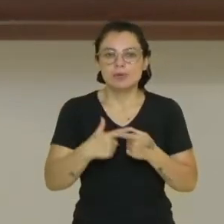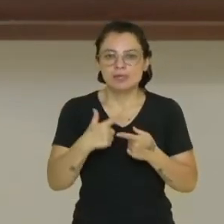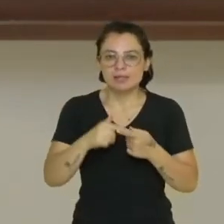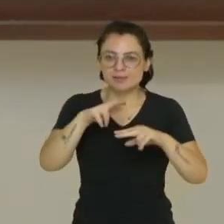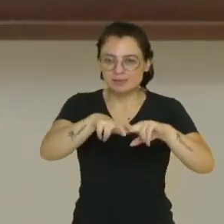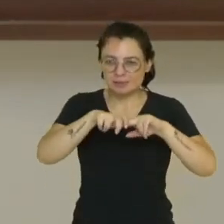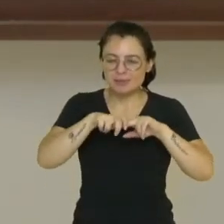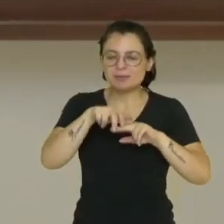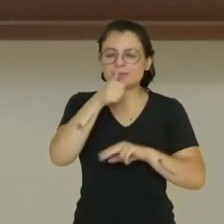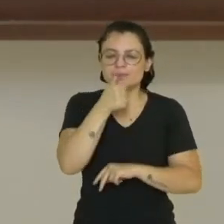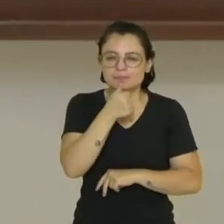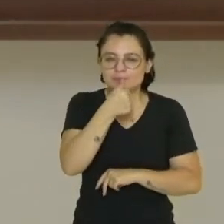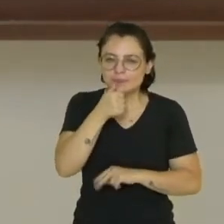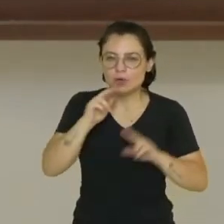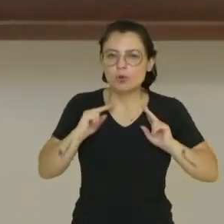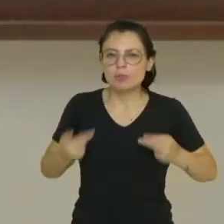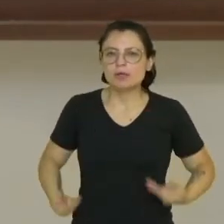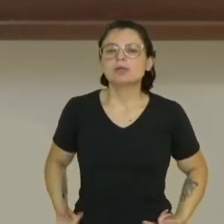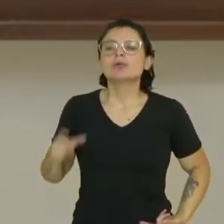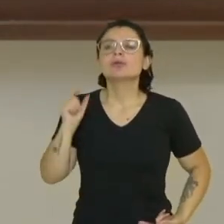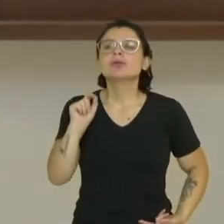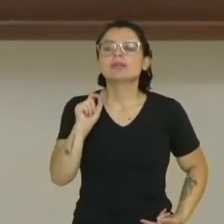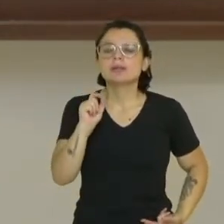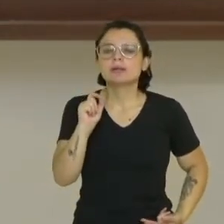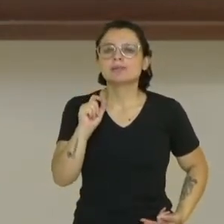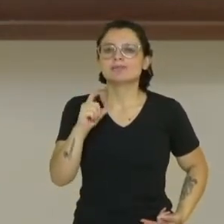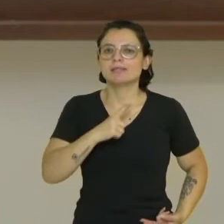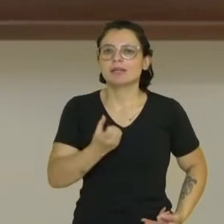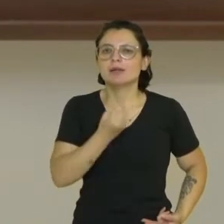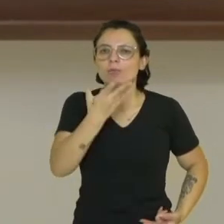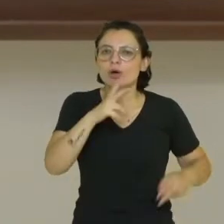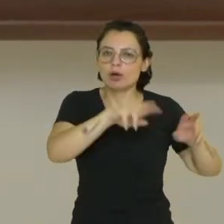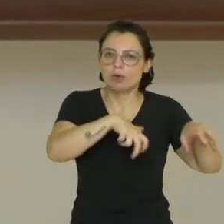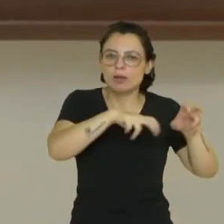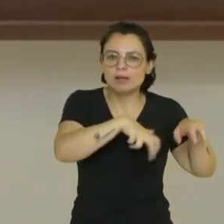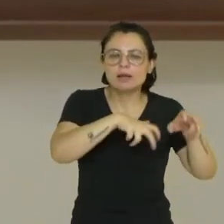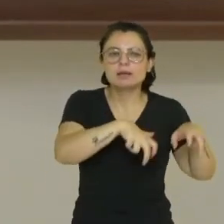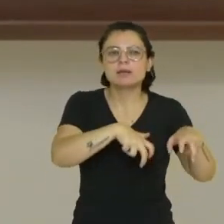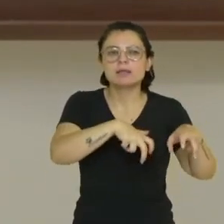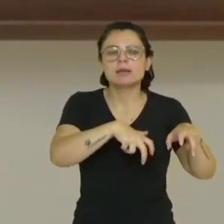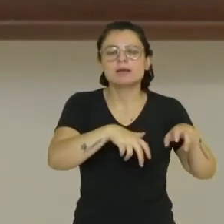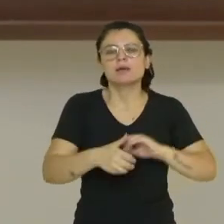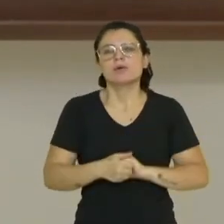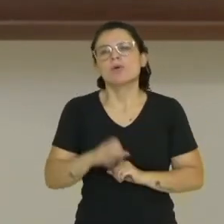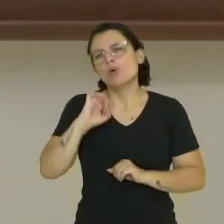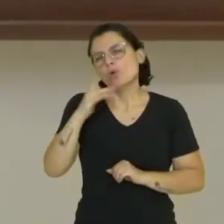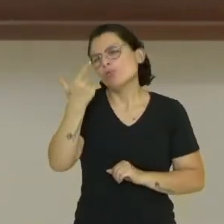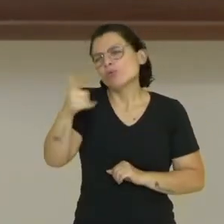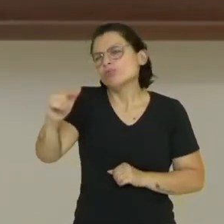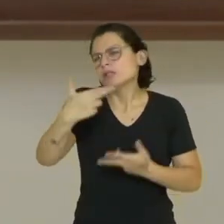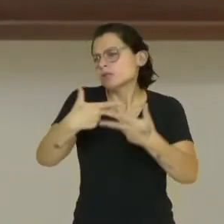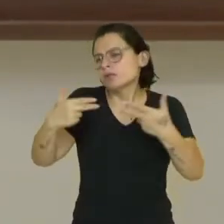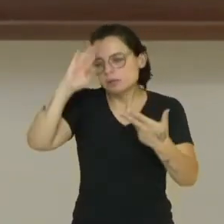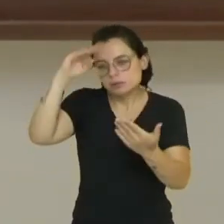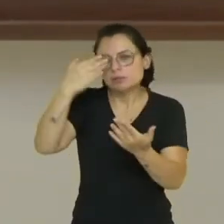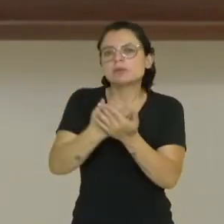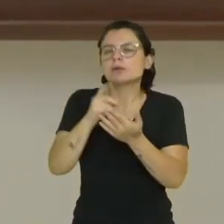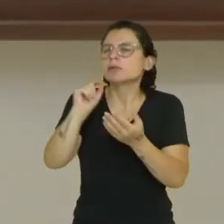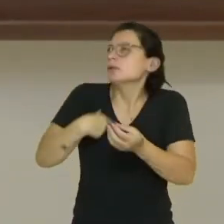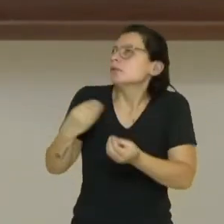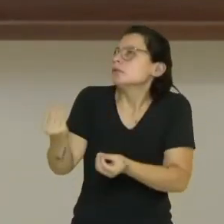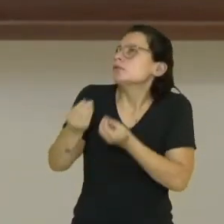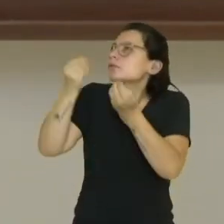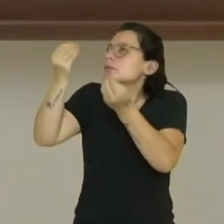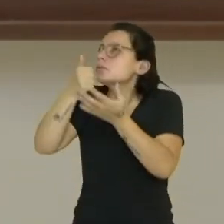boa colheita, ou até mesmo para uma outra questão que eles apelassem, eles acreditavam que o sacrifício